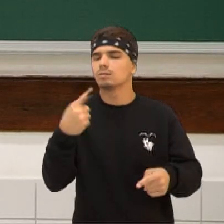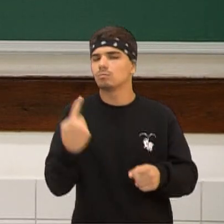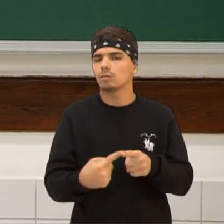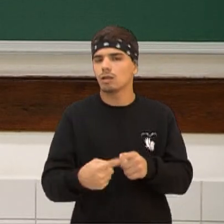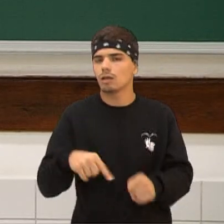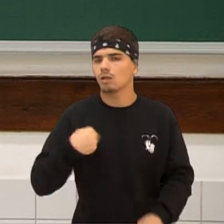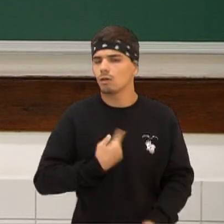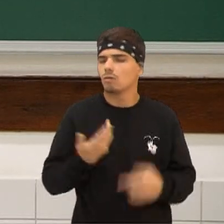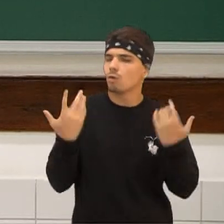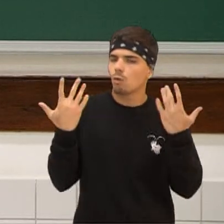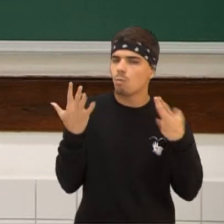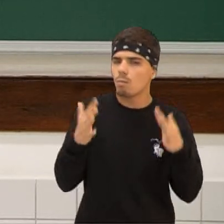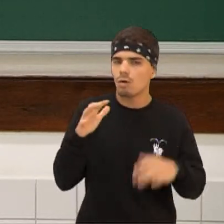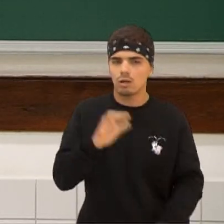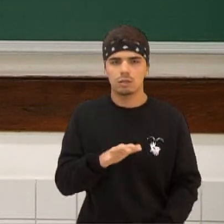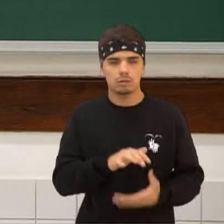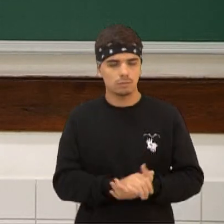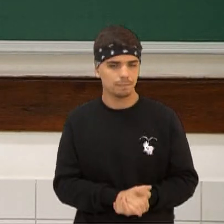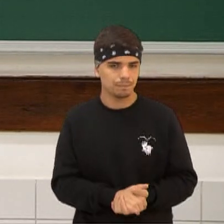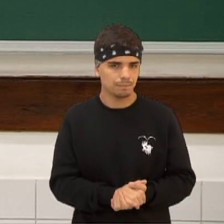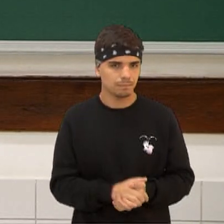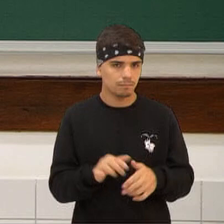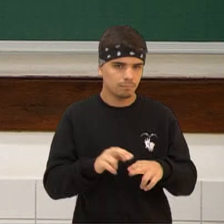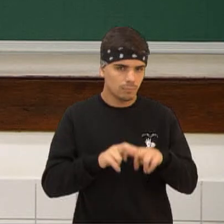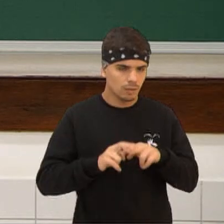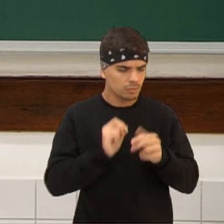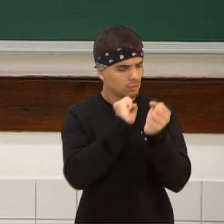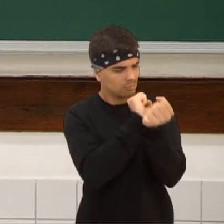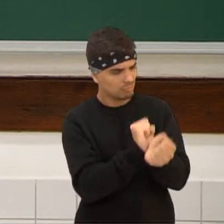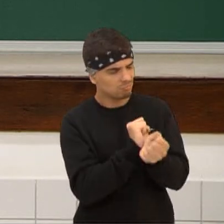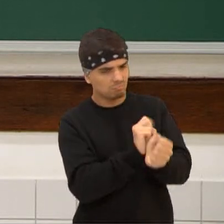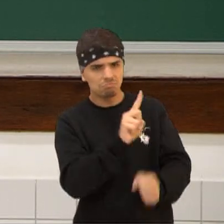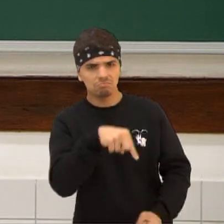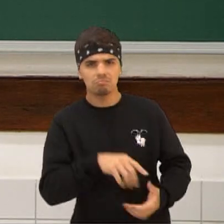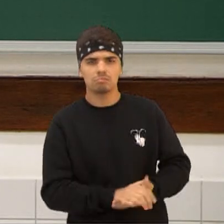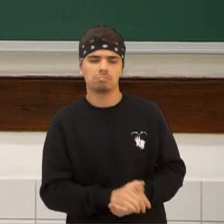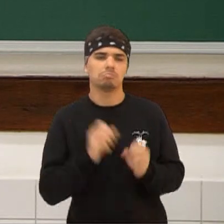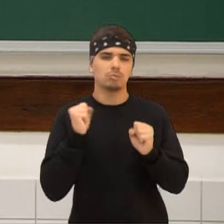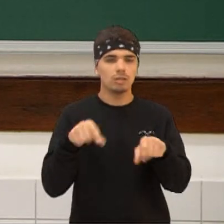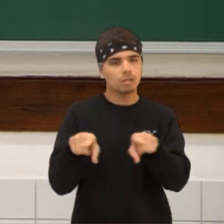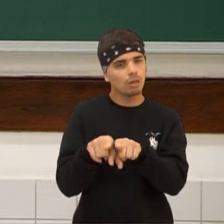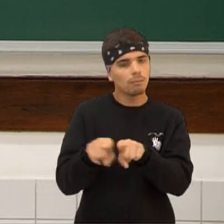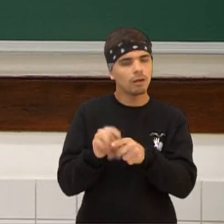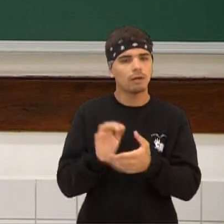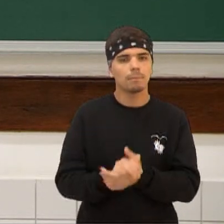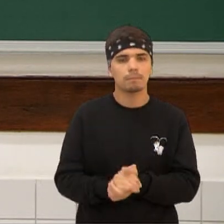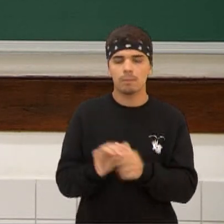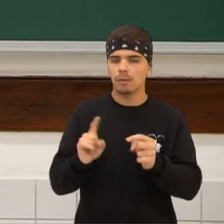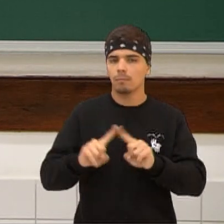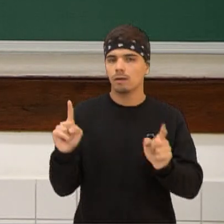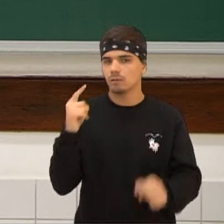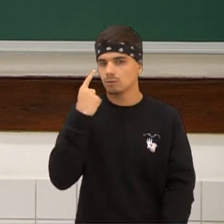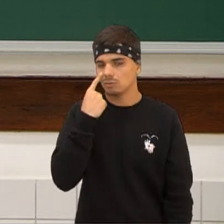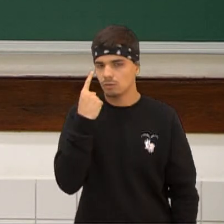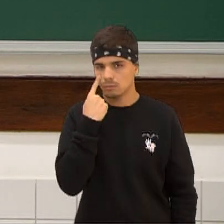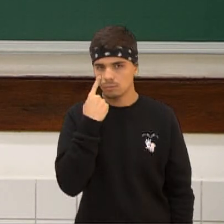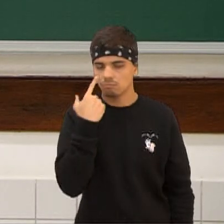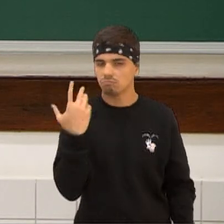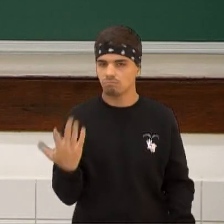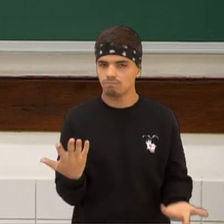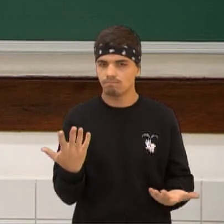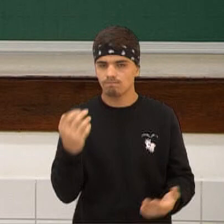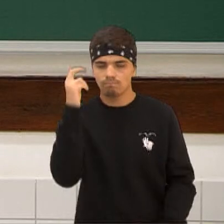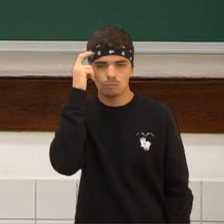nós comemoramos isso? Por causa da escravidão, será? Pode ser também, mas, gente,